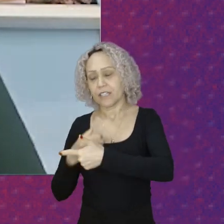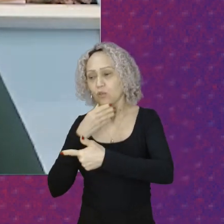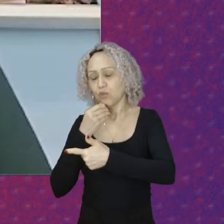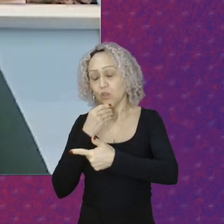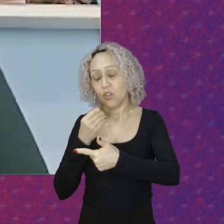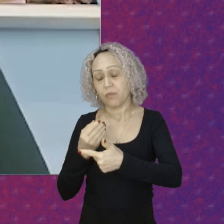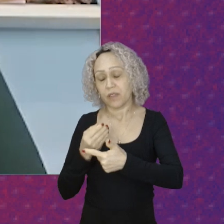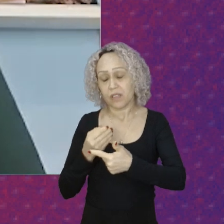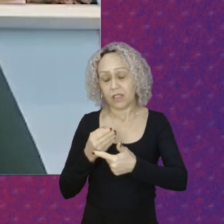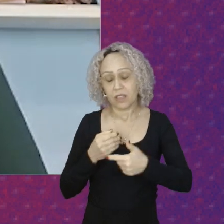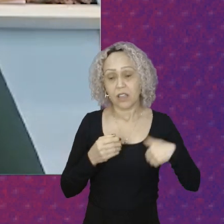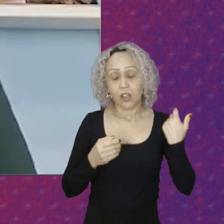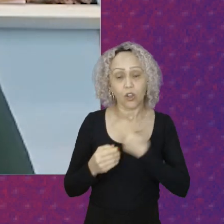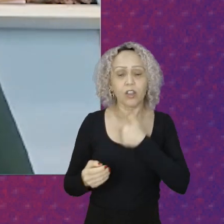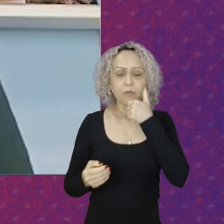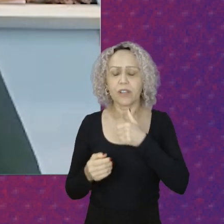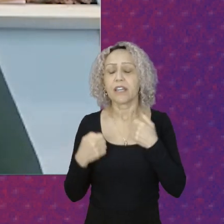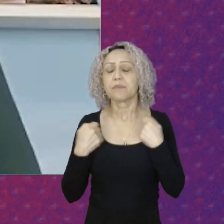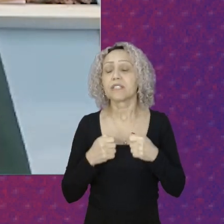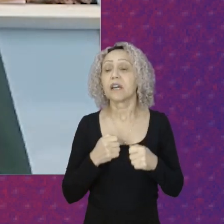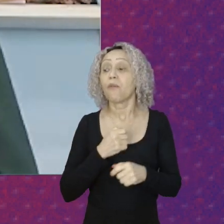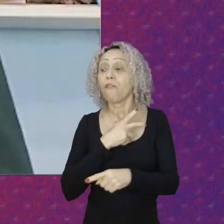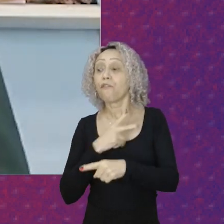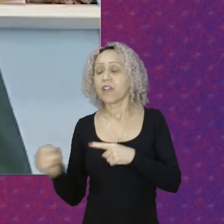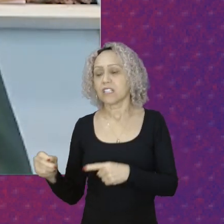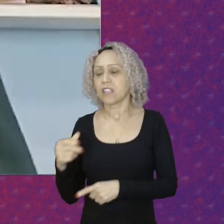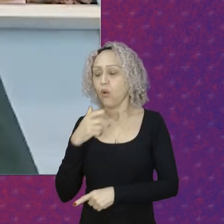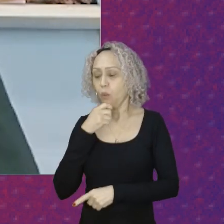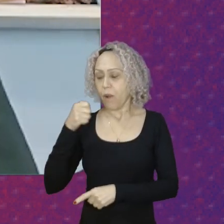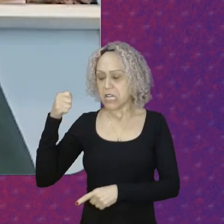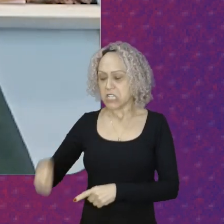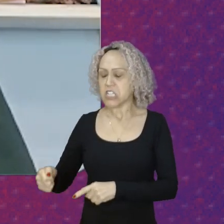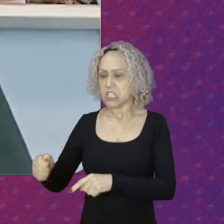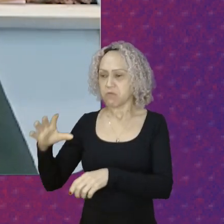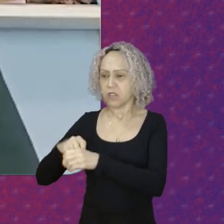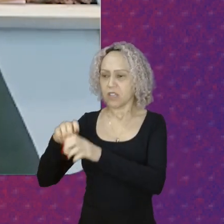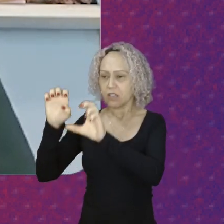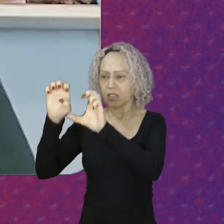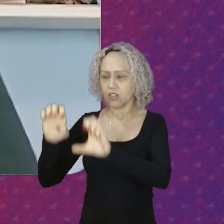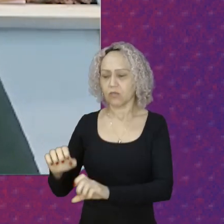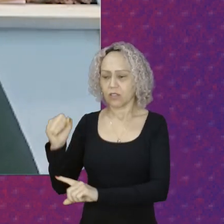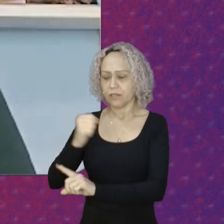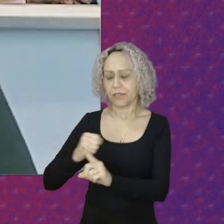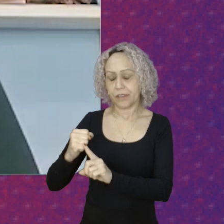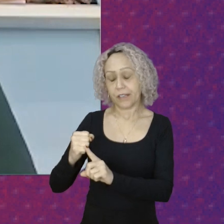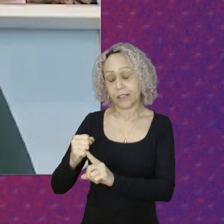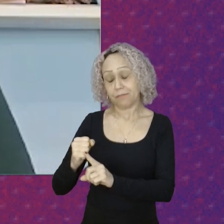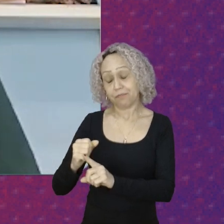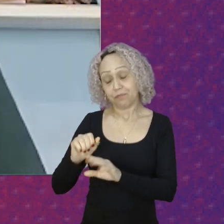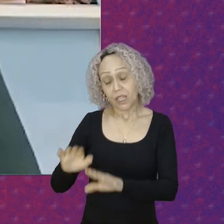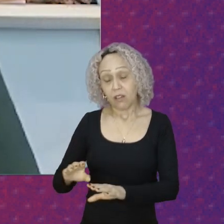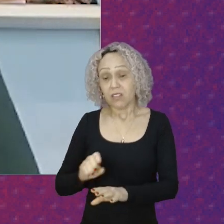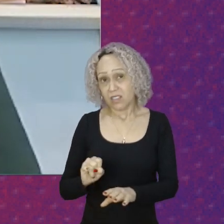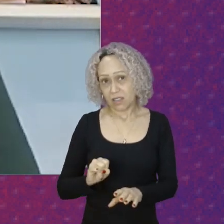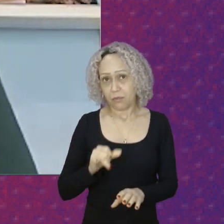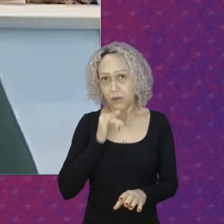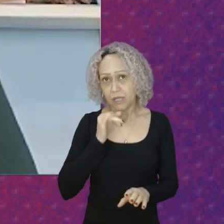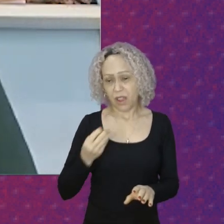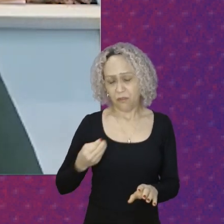estrutural. E a gente, sendo mulher e com deficiência, mais difícil ainda. Então, deixo um recado para todas as